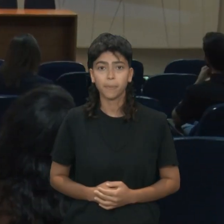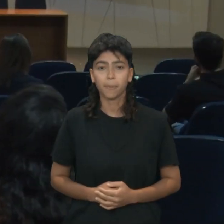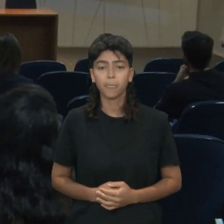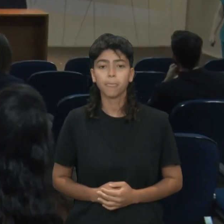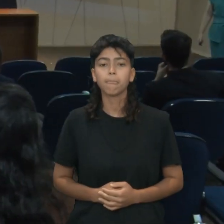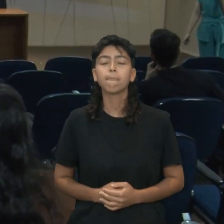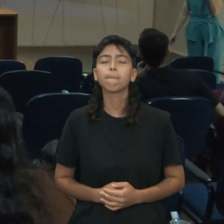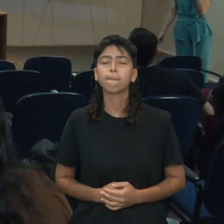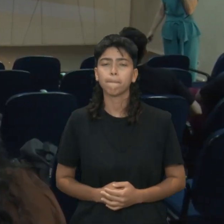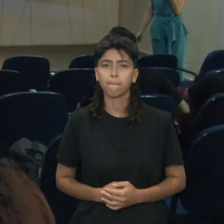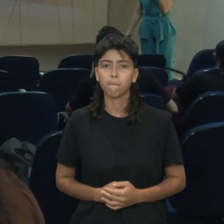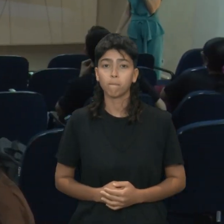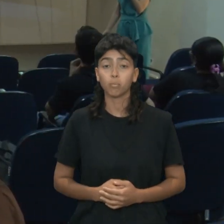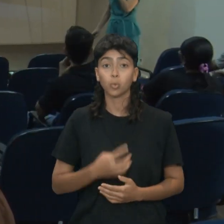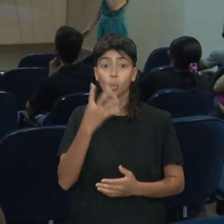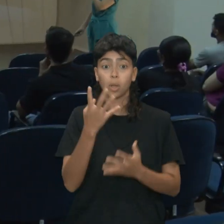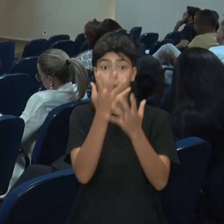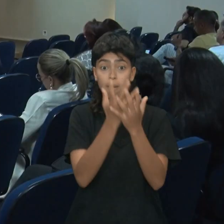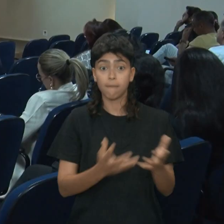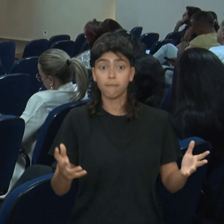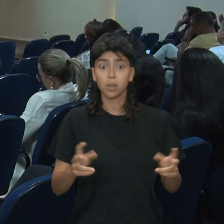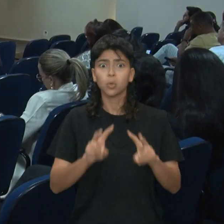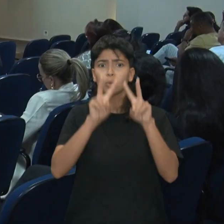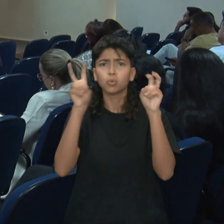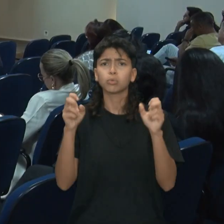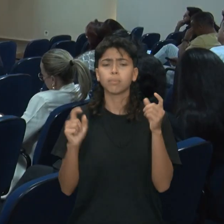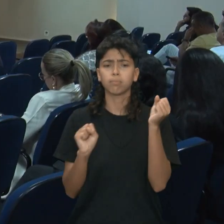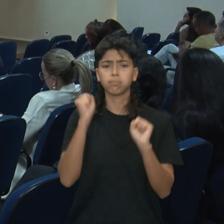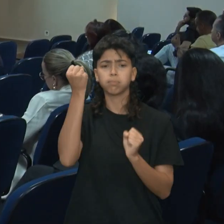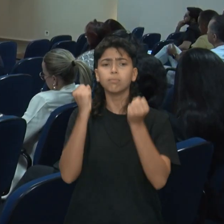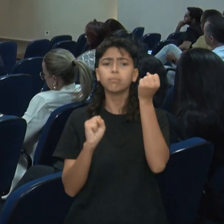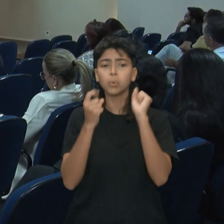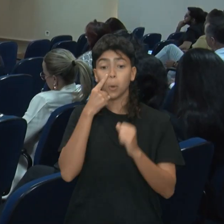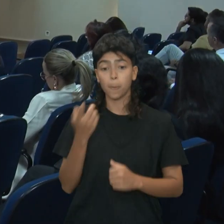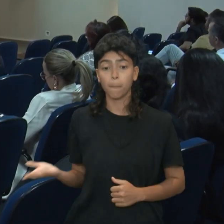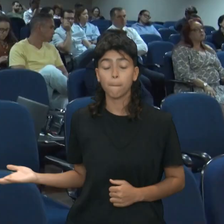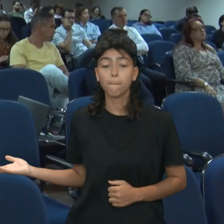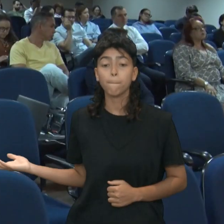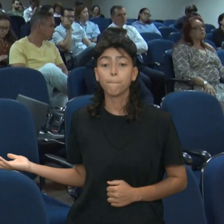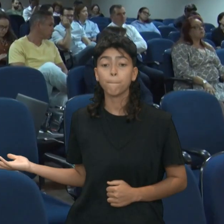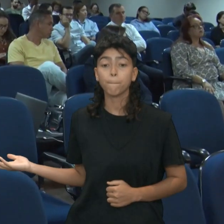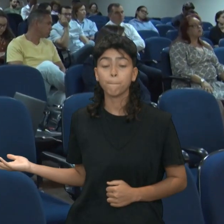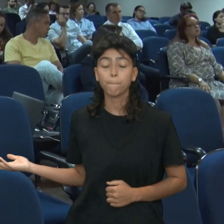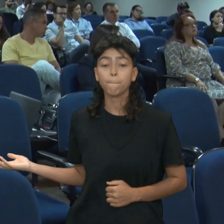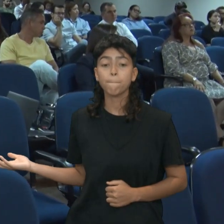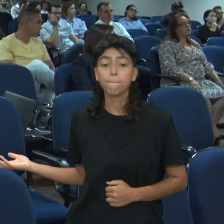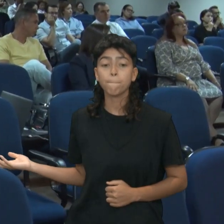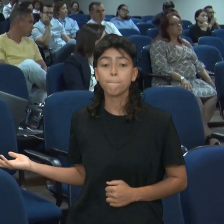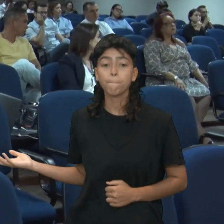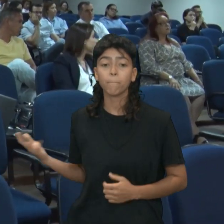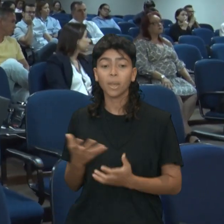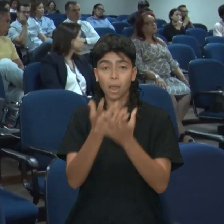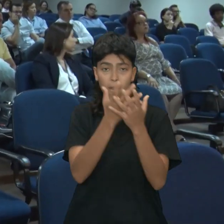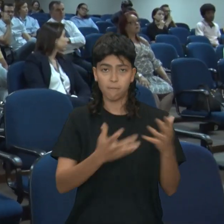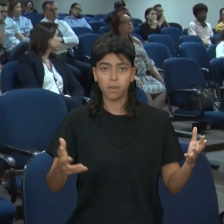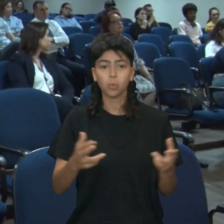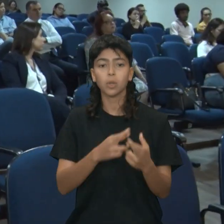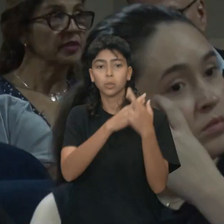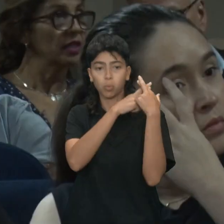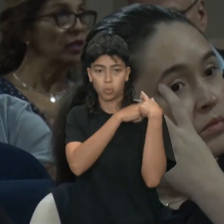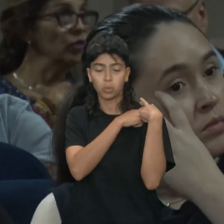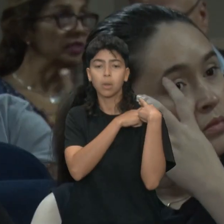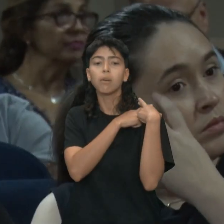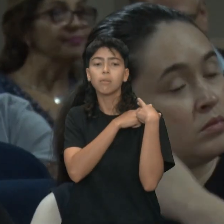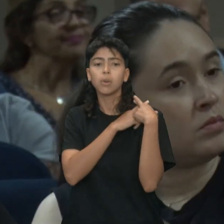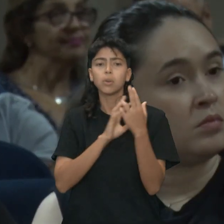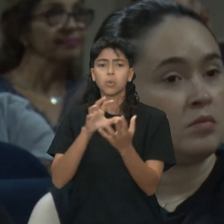Foi realizado o 4º encontro da construção industrializada do Centro-Oeste, na sede do Sinduscom. O evento foi promovido pela Associação Brasileira de Cimento Portland